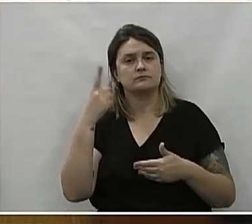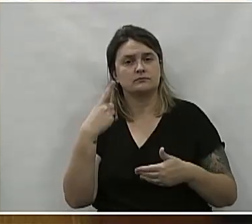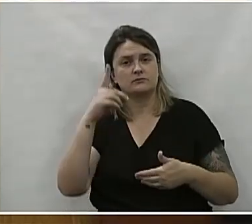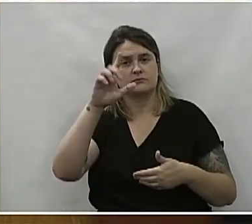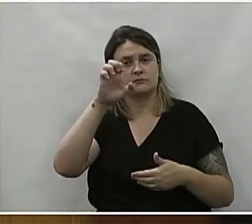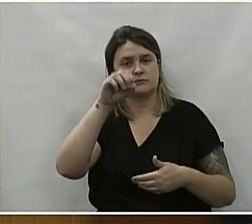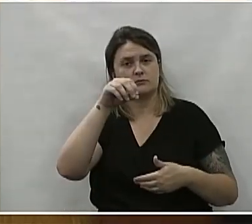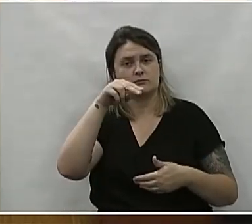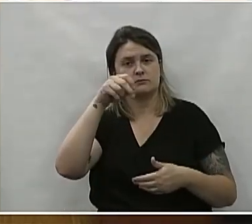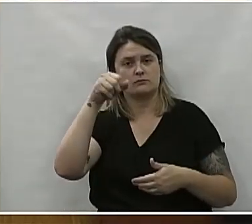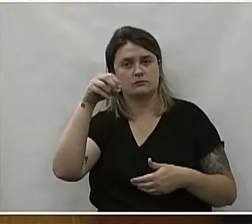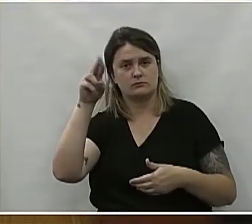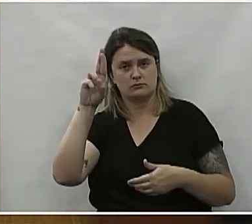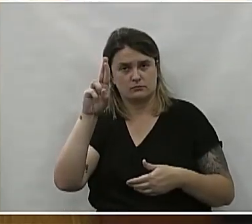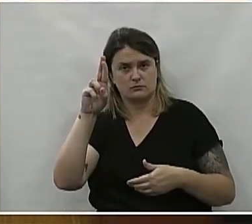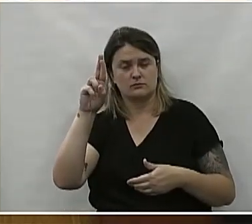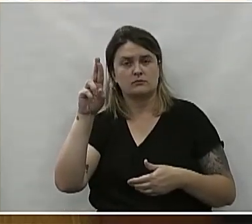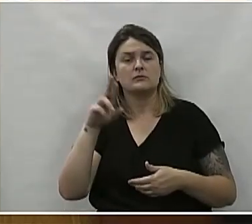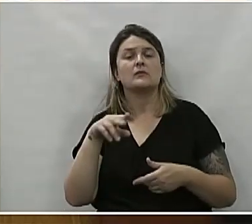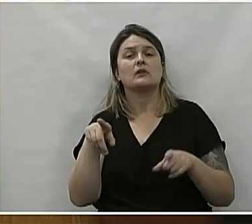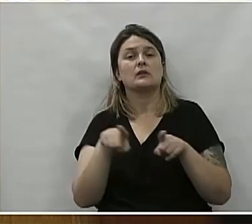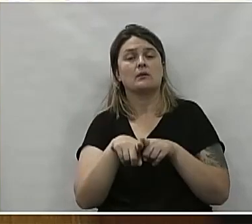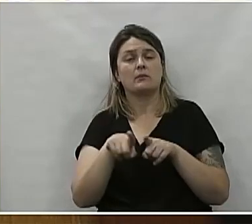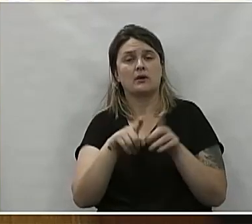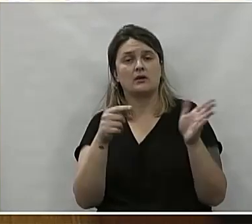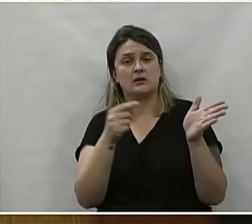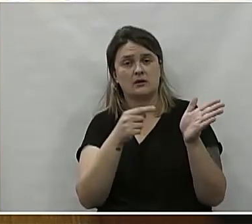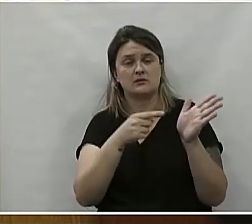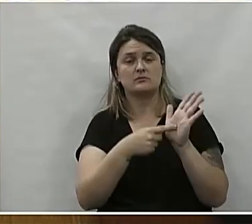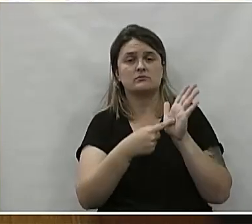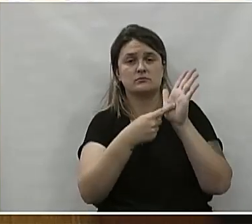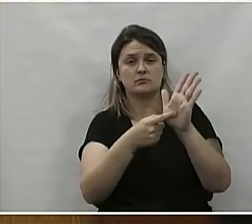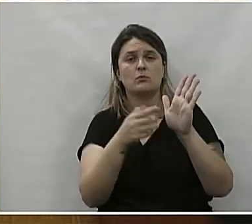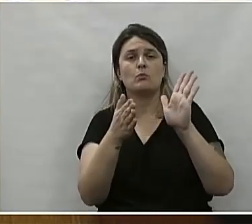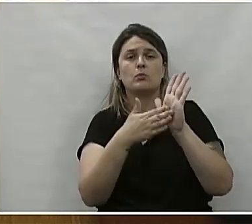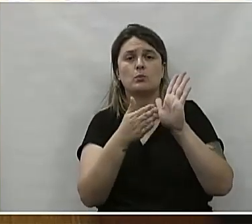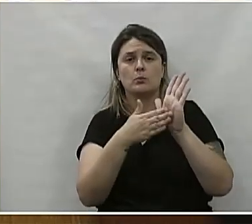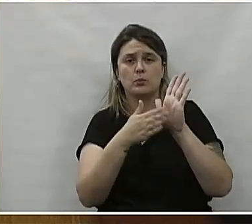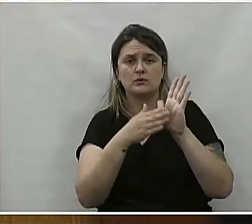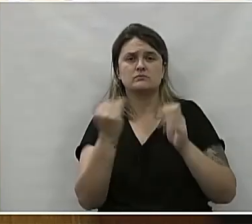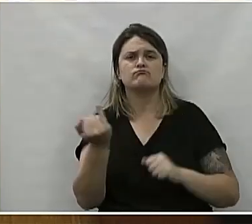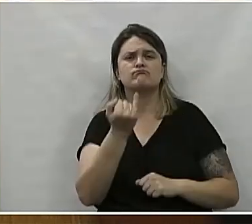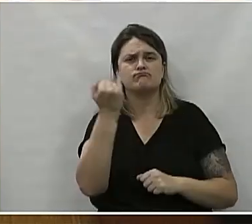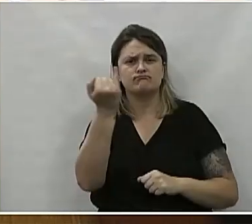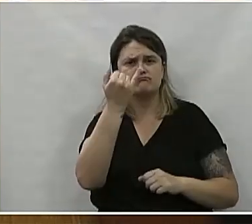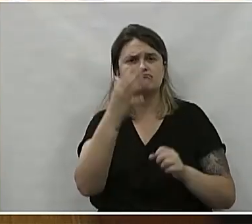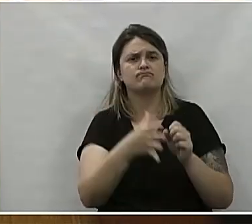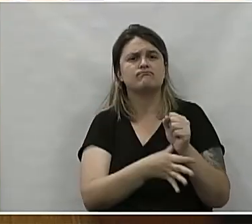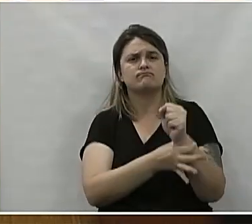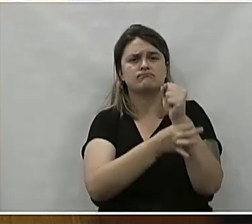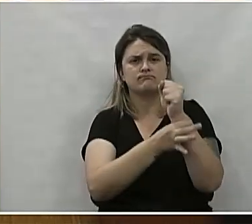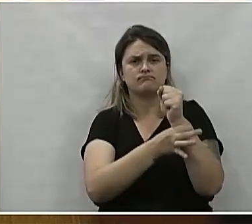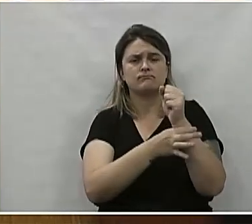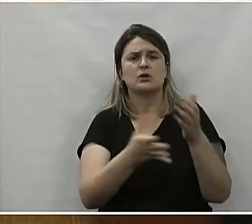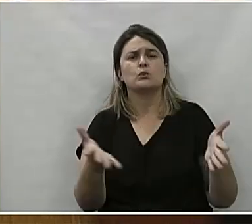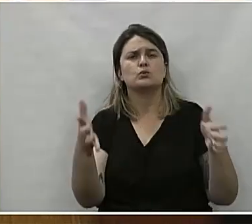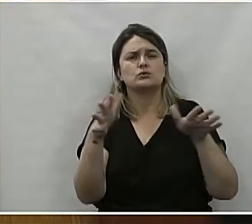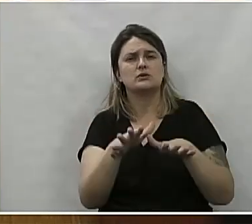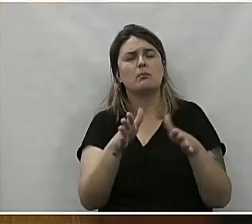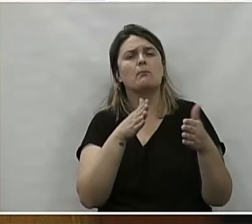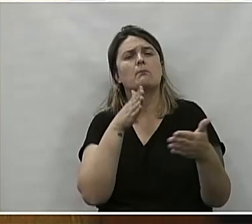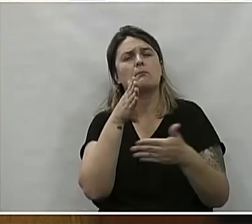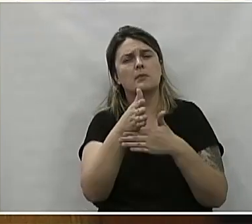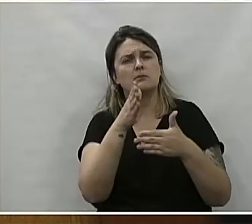Constantinoplo Severo Vem por meio desta apresentar uma proposta vital Para garantir a inclusão e